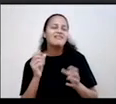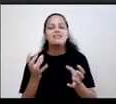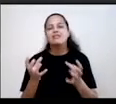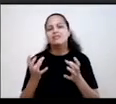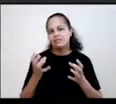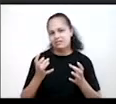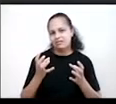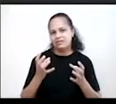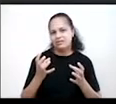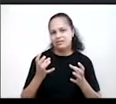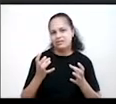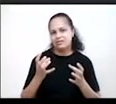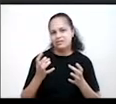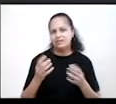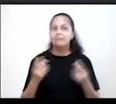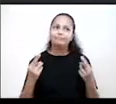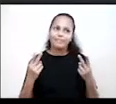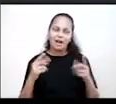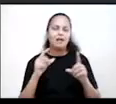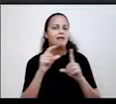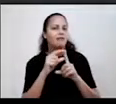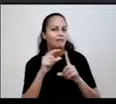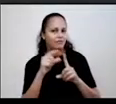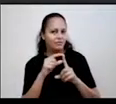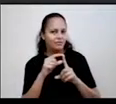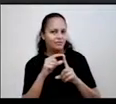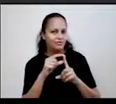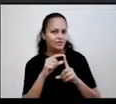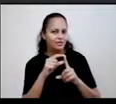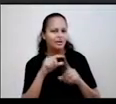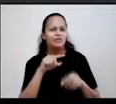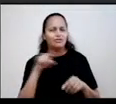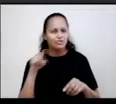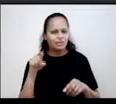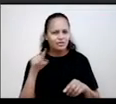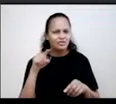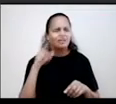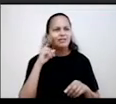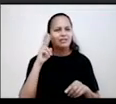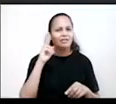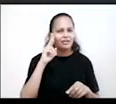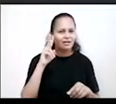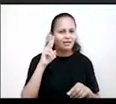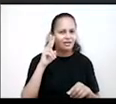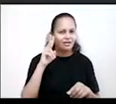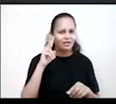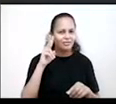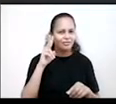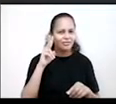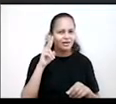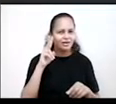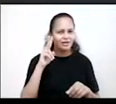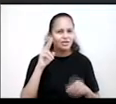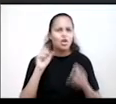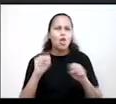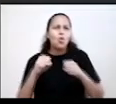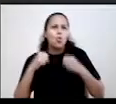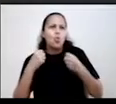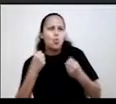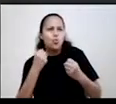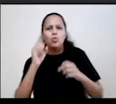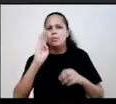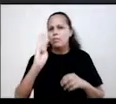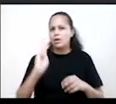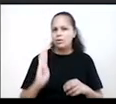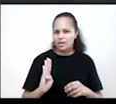falar aquilo. Então, a mesma palavra, né? Não sei se vocês recordam, a gente estudou, por exemplo, na época, luto pelo Brasil. E aí,